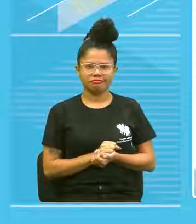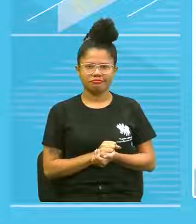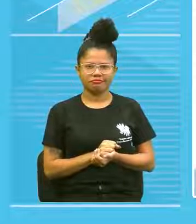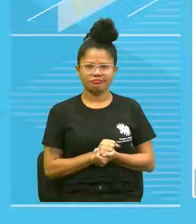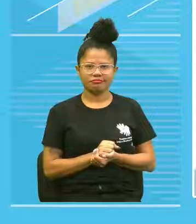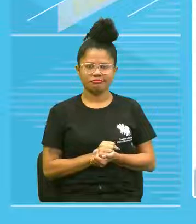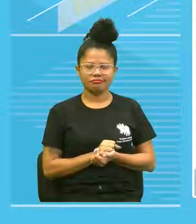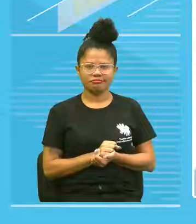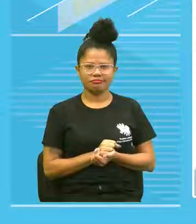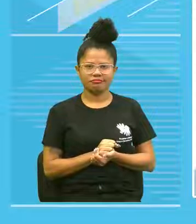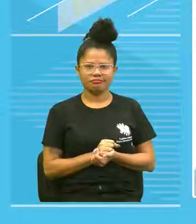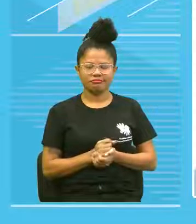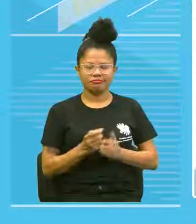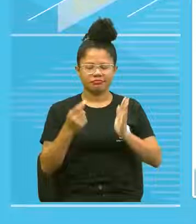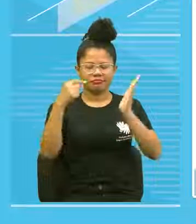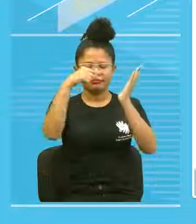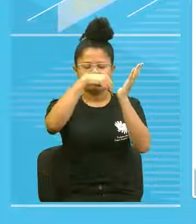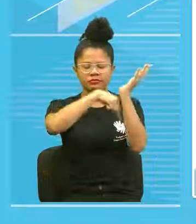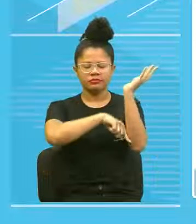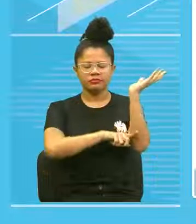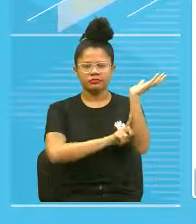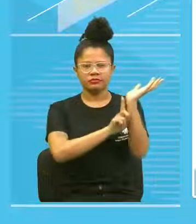a fotossíntese